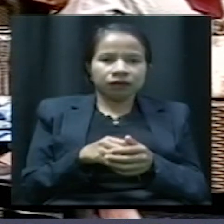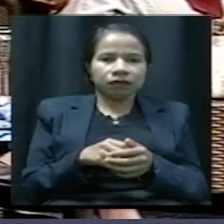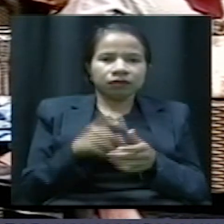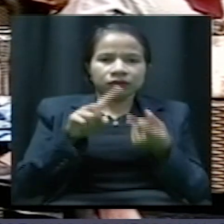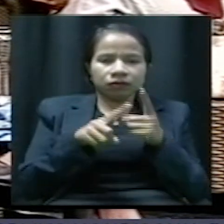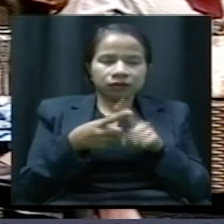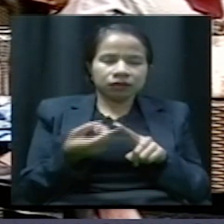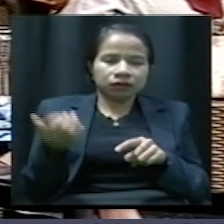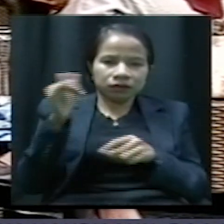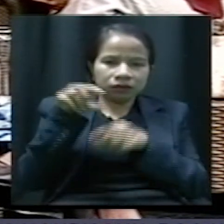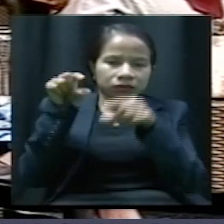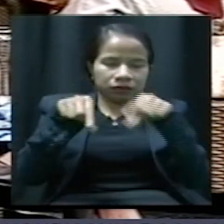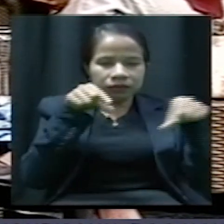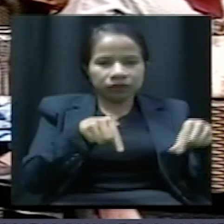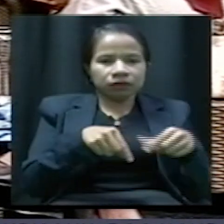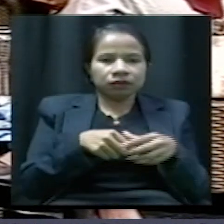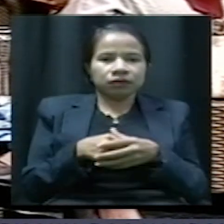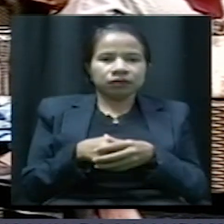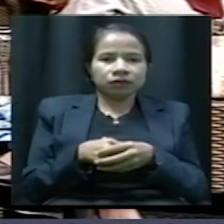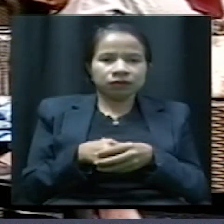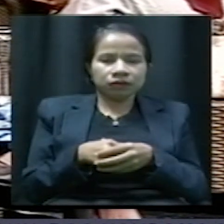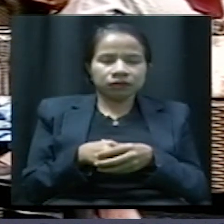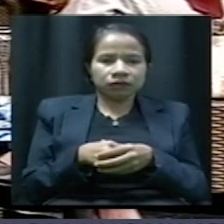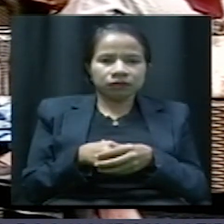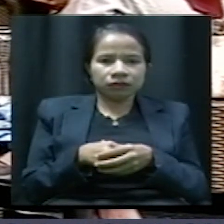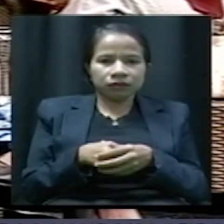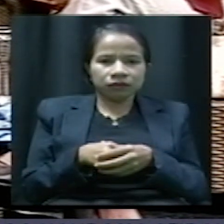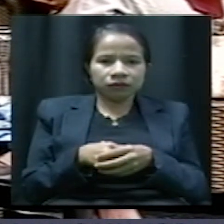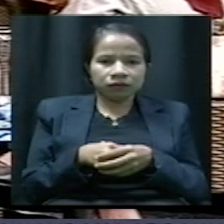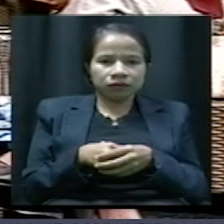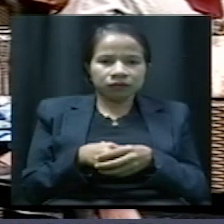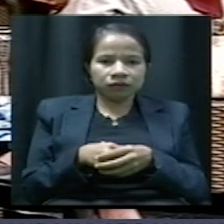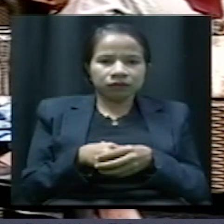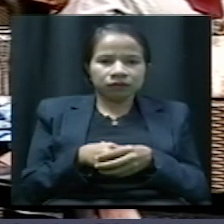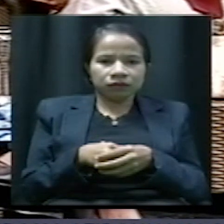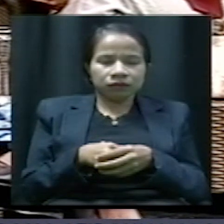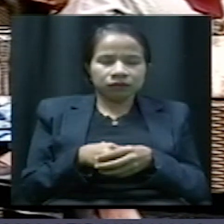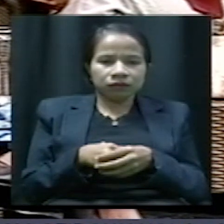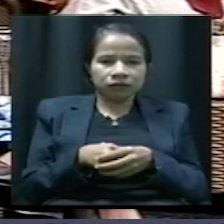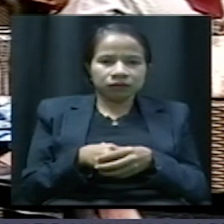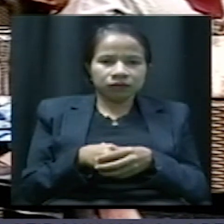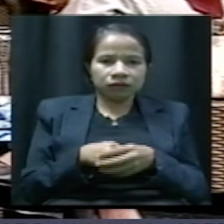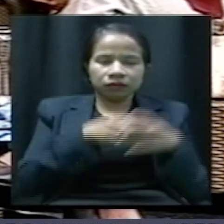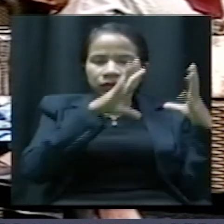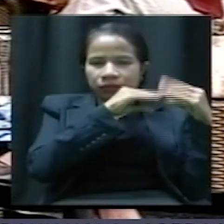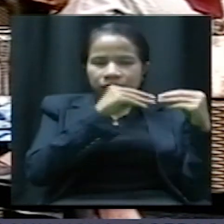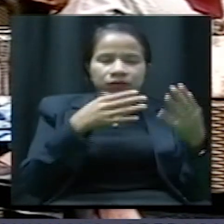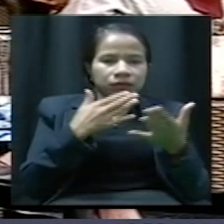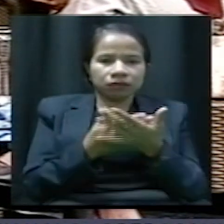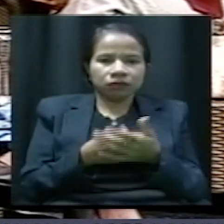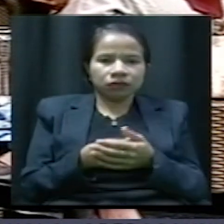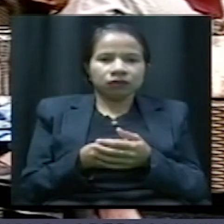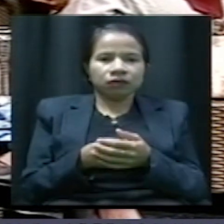ko kolega sir ho deficiente ne a potensi botmos ane sing ite kolega sir am sir ho